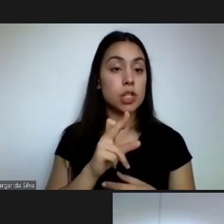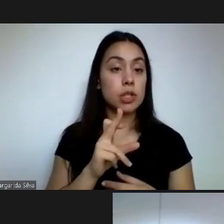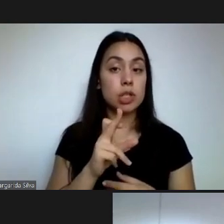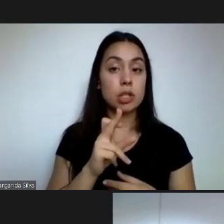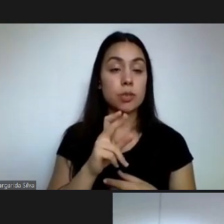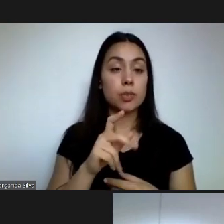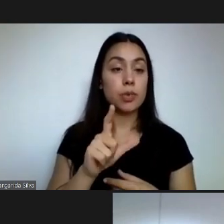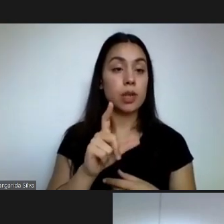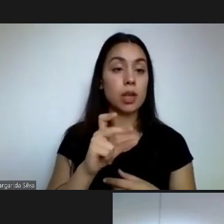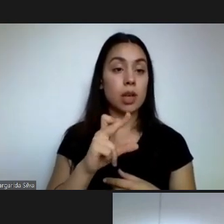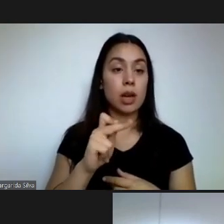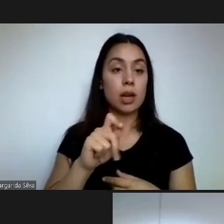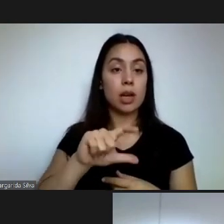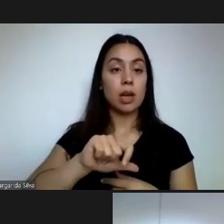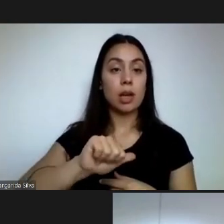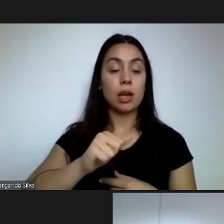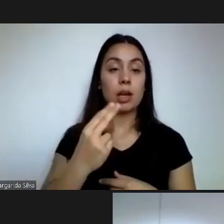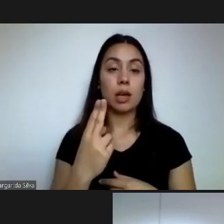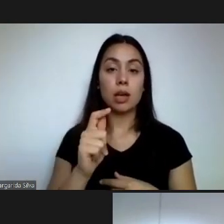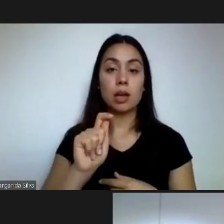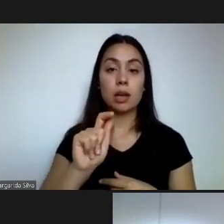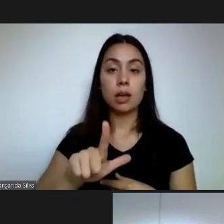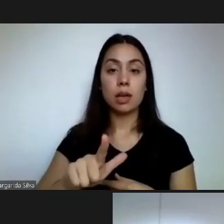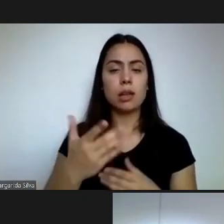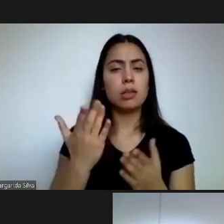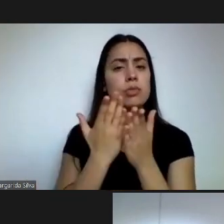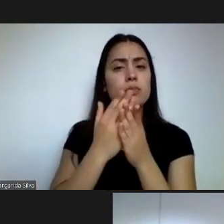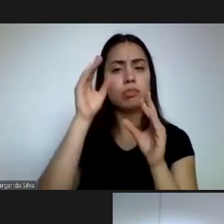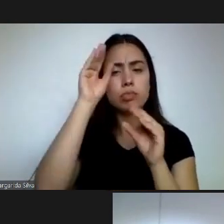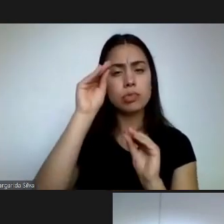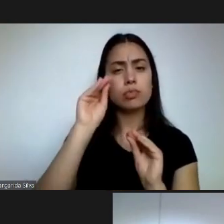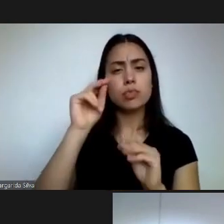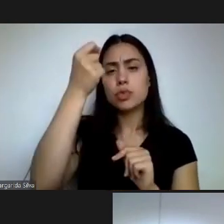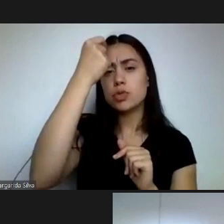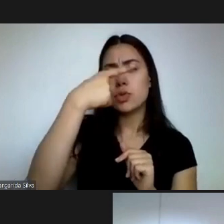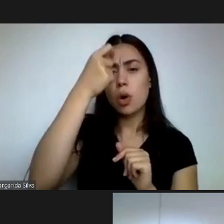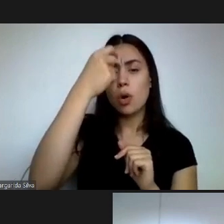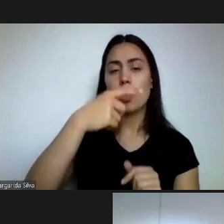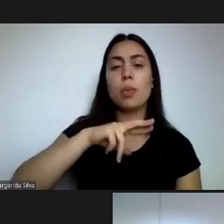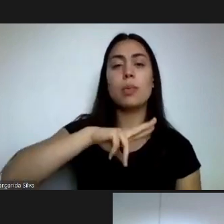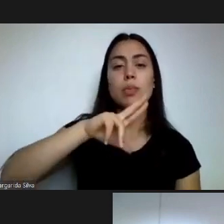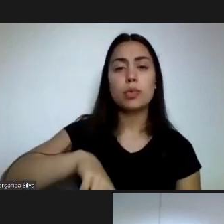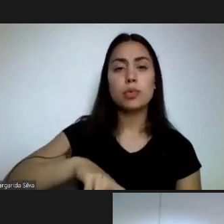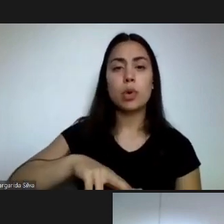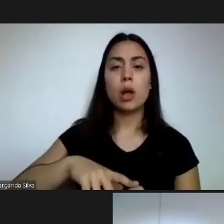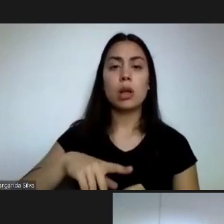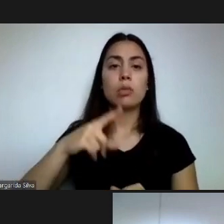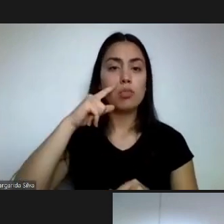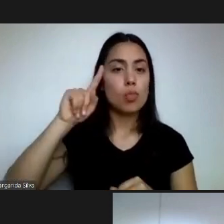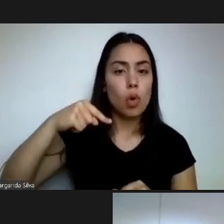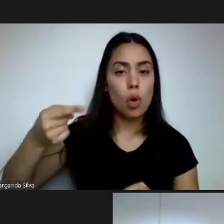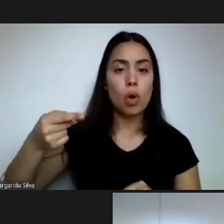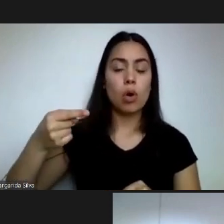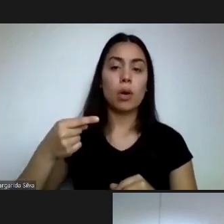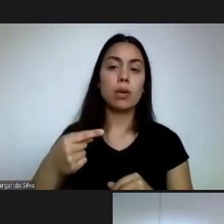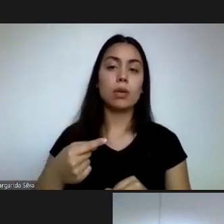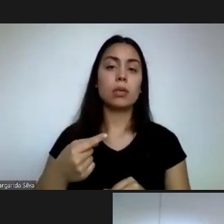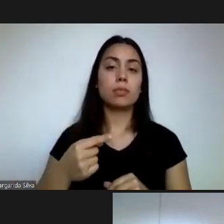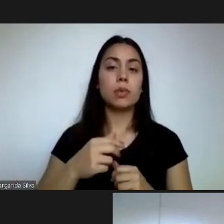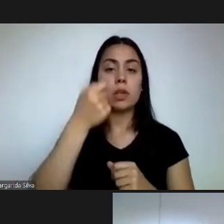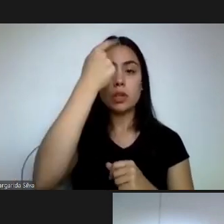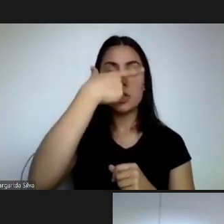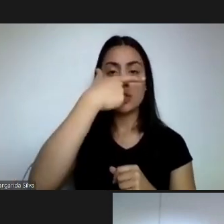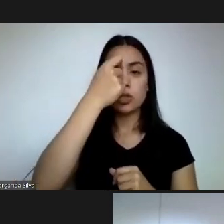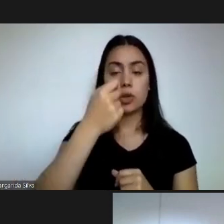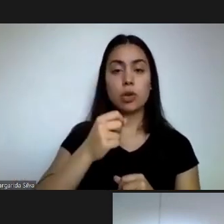talvez, que é a forma como é ensinada nas escolas a história de Portugal, designadamente a era dos descobrimentos e a história colonial portuguesa, não